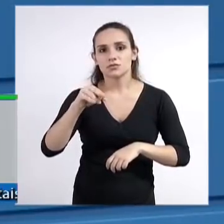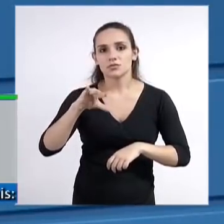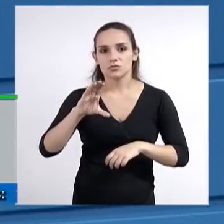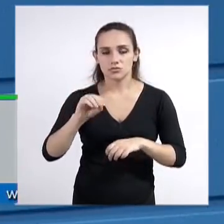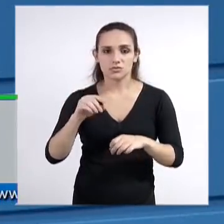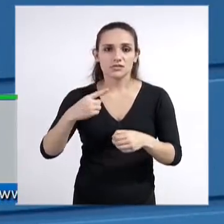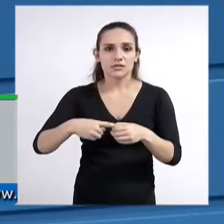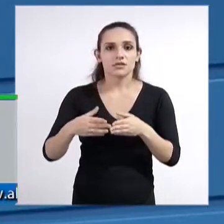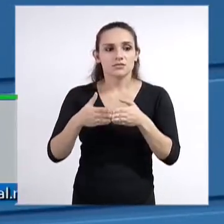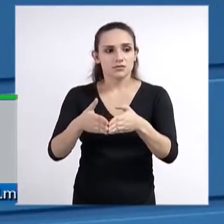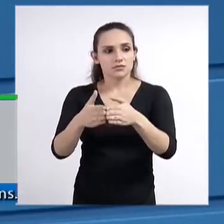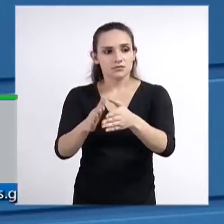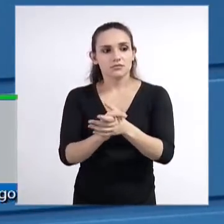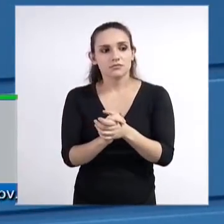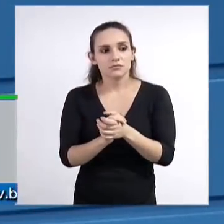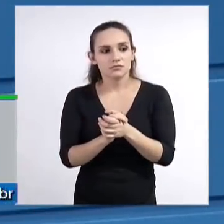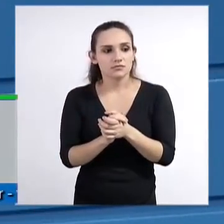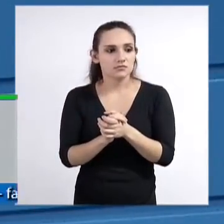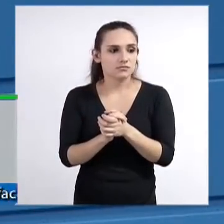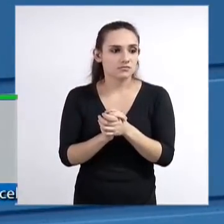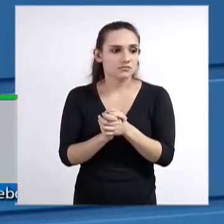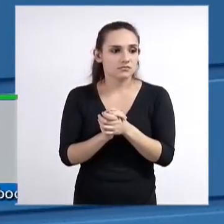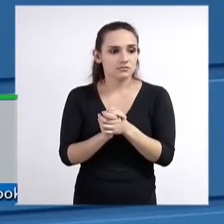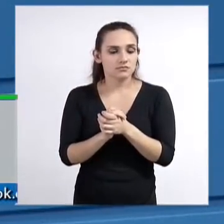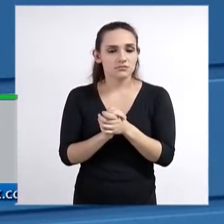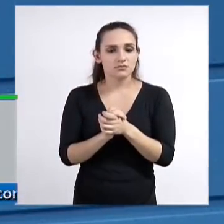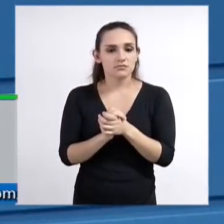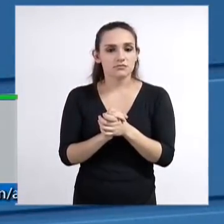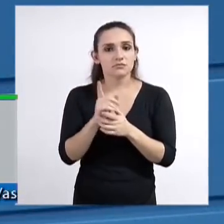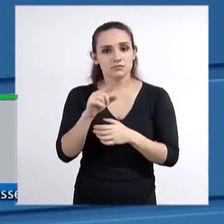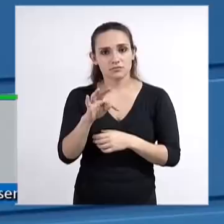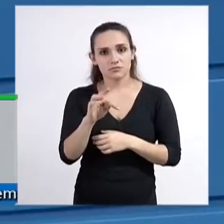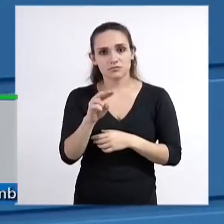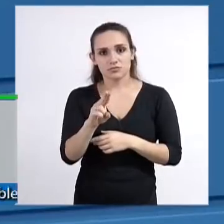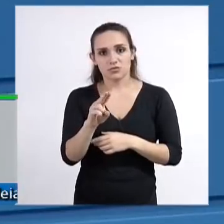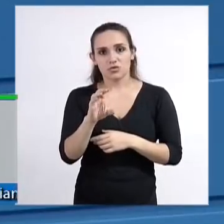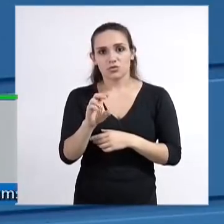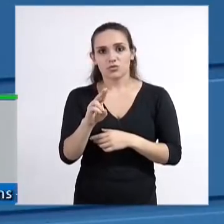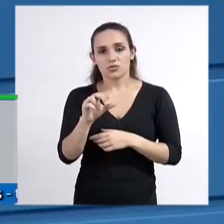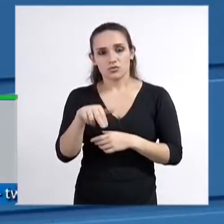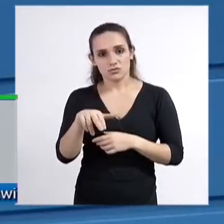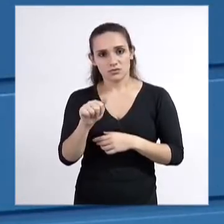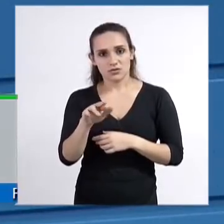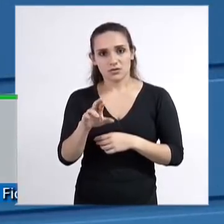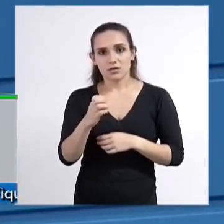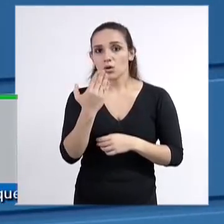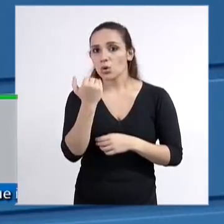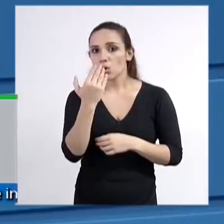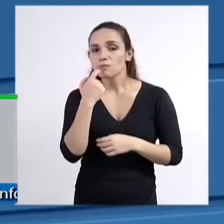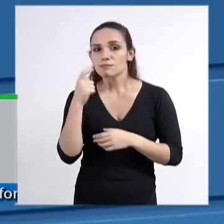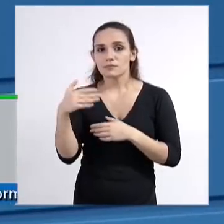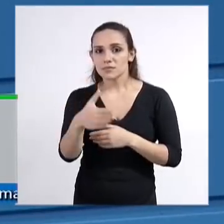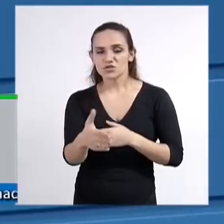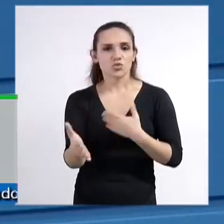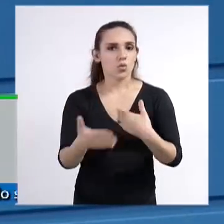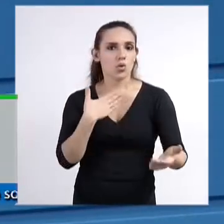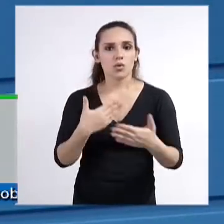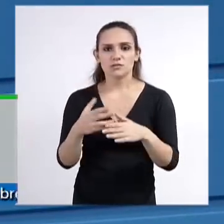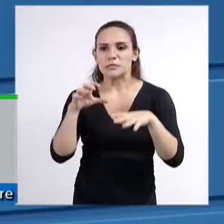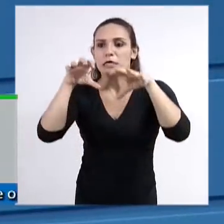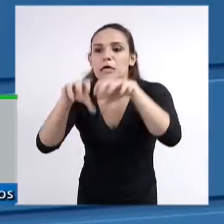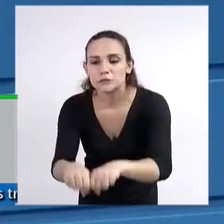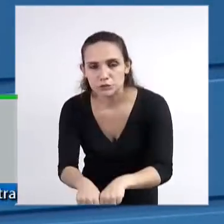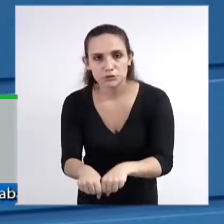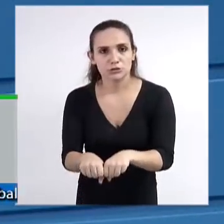Corumbá, entre os rios Itiquira e Piquiri. O tucunaré é glutão, devora peixes pequenos e grandes. Qualquer peixe que passar em sua